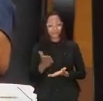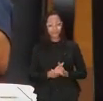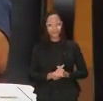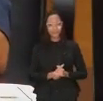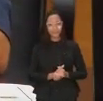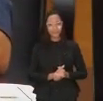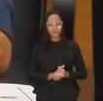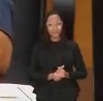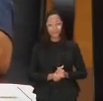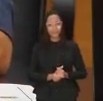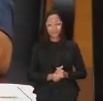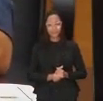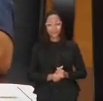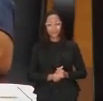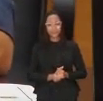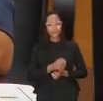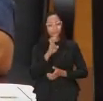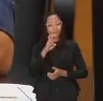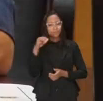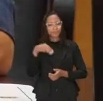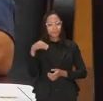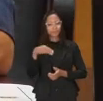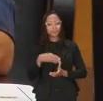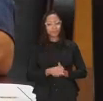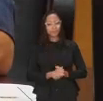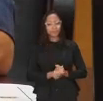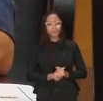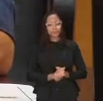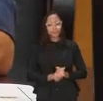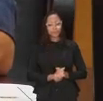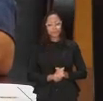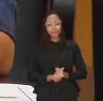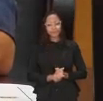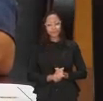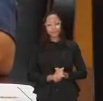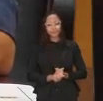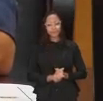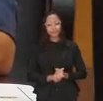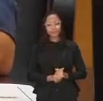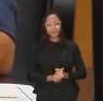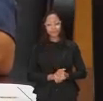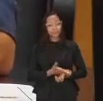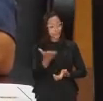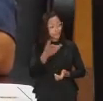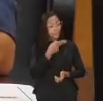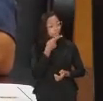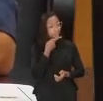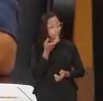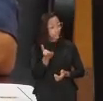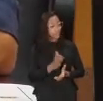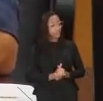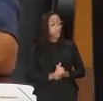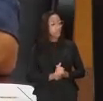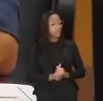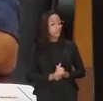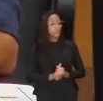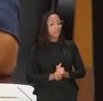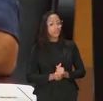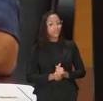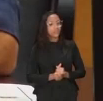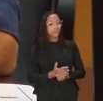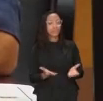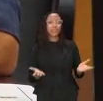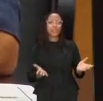tem 5 minutos aí. Não, para com isso, pai. Começa a falar na negocia. Ué, mas rapaz, tá